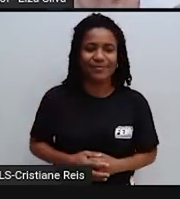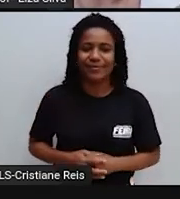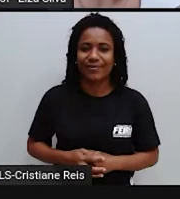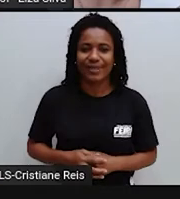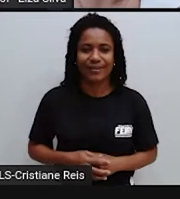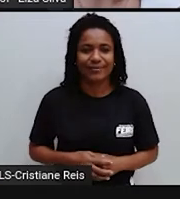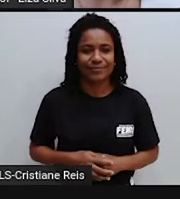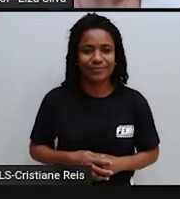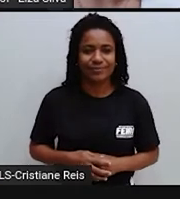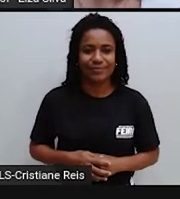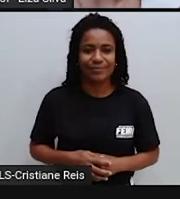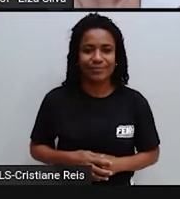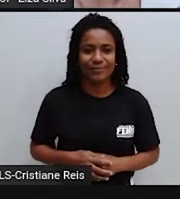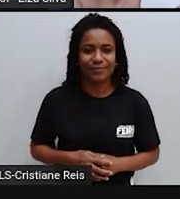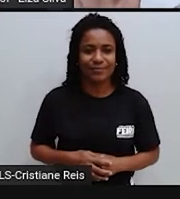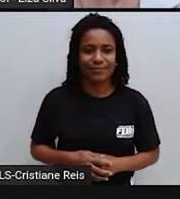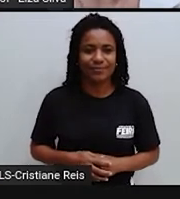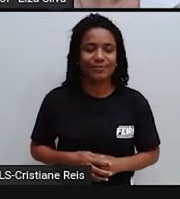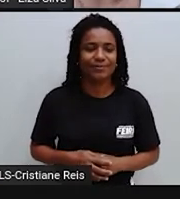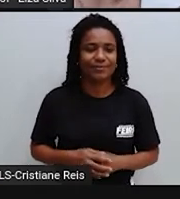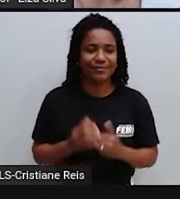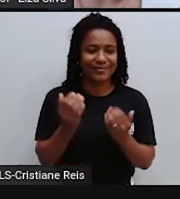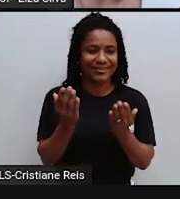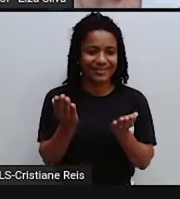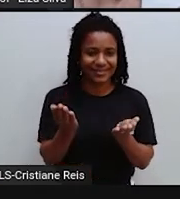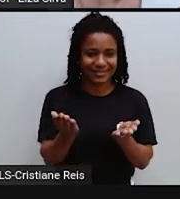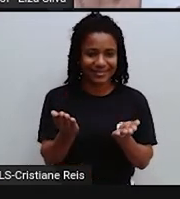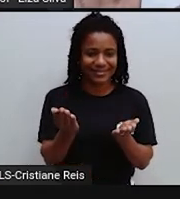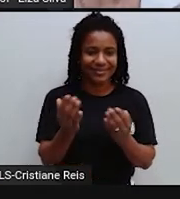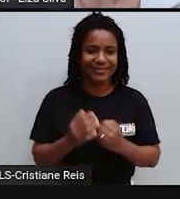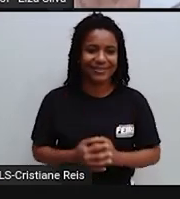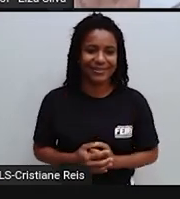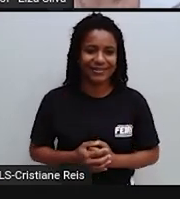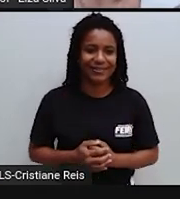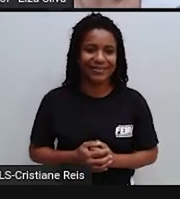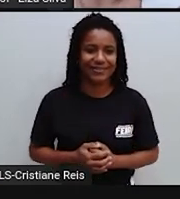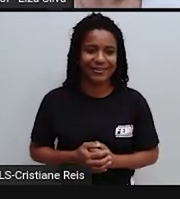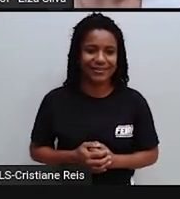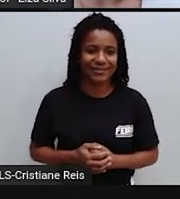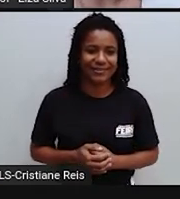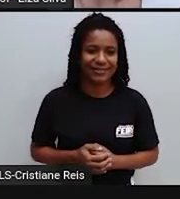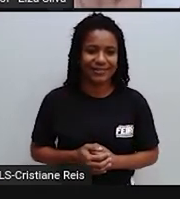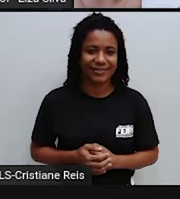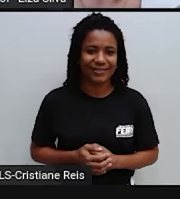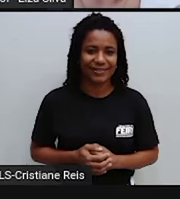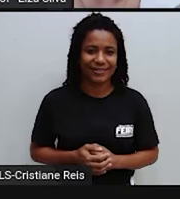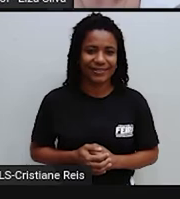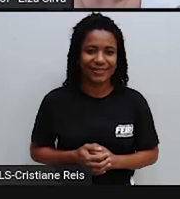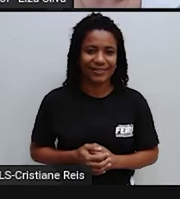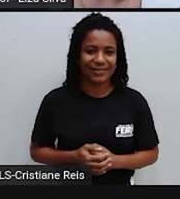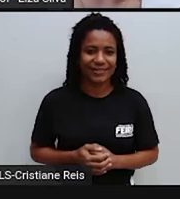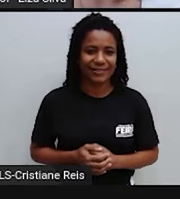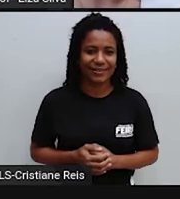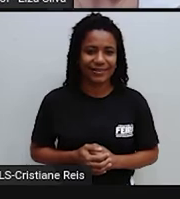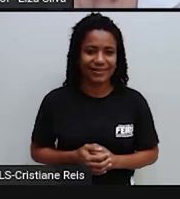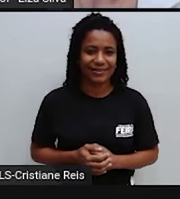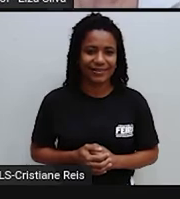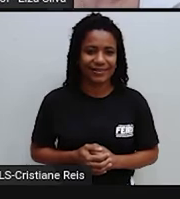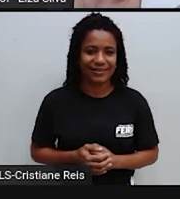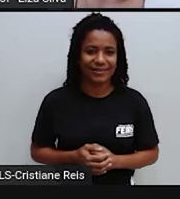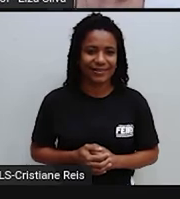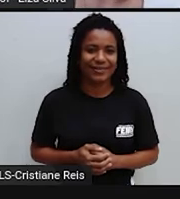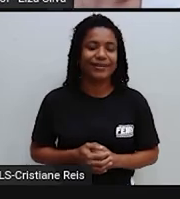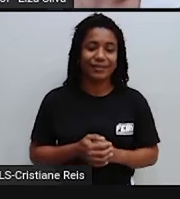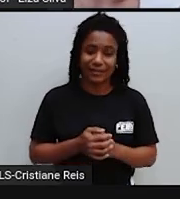Am I speaking to you? Are you reading this? Has he talked so fast? Has she watched TV?